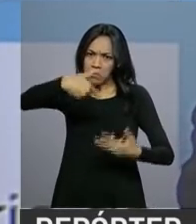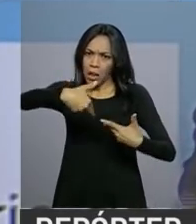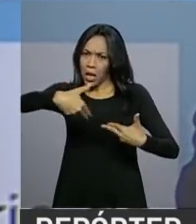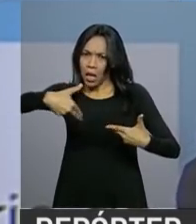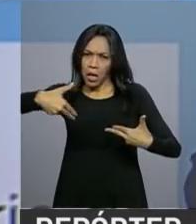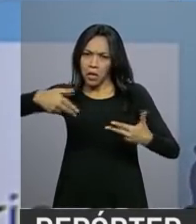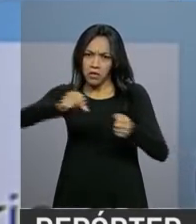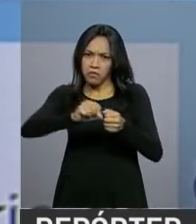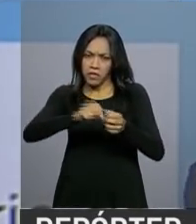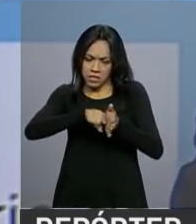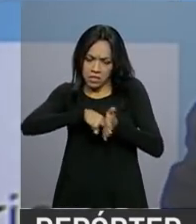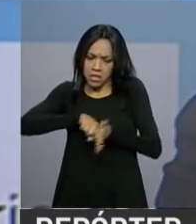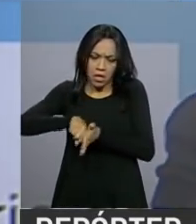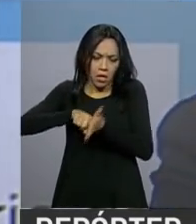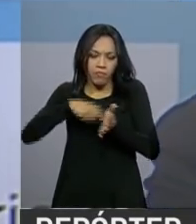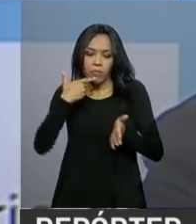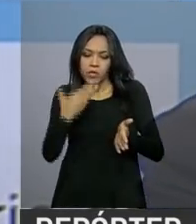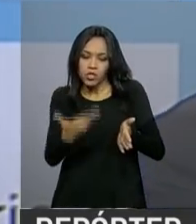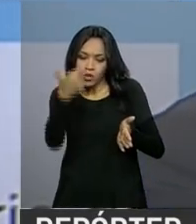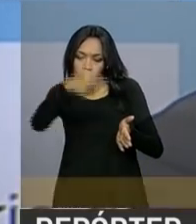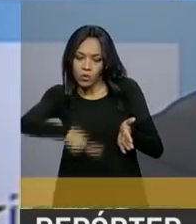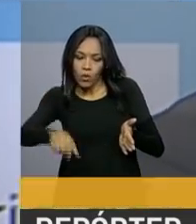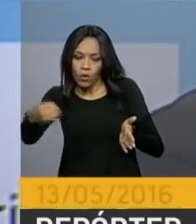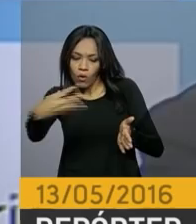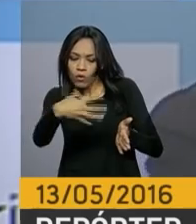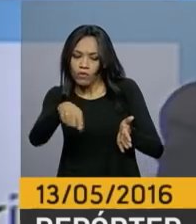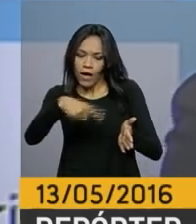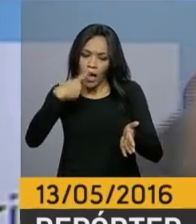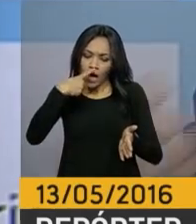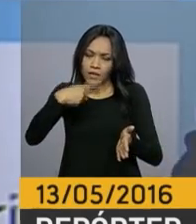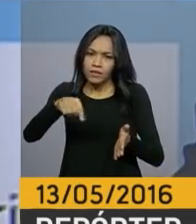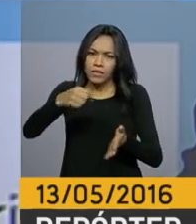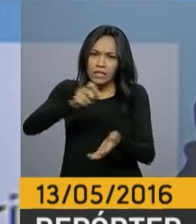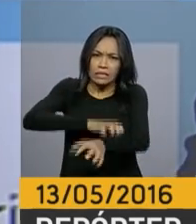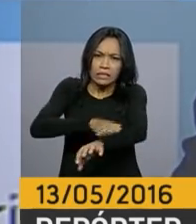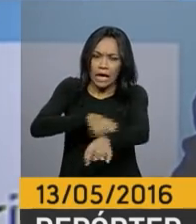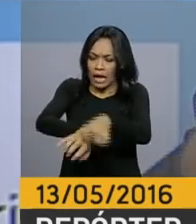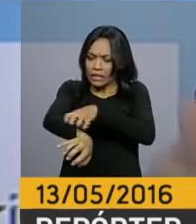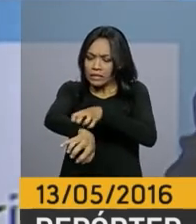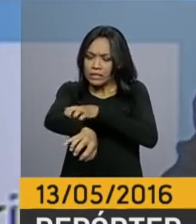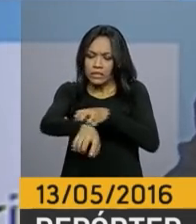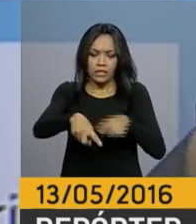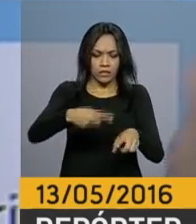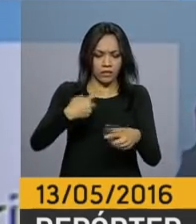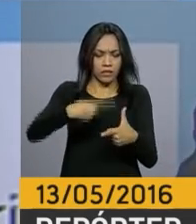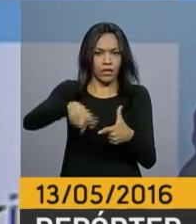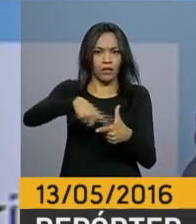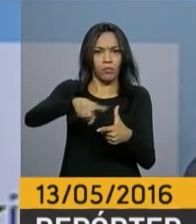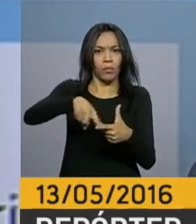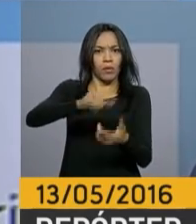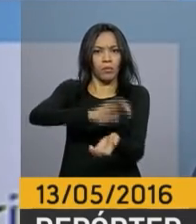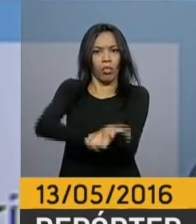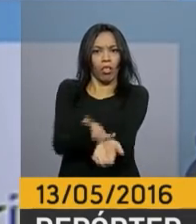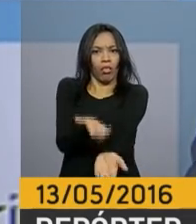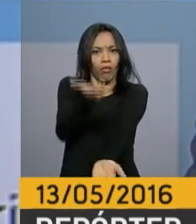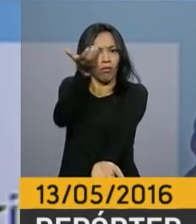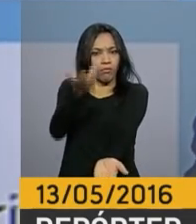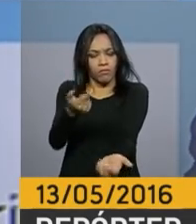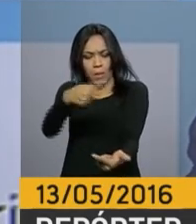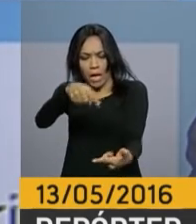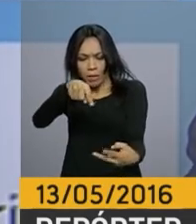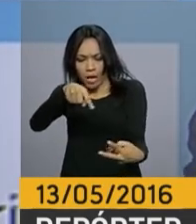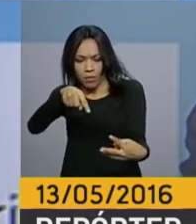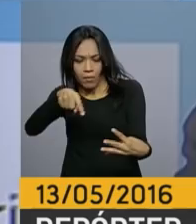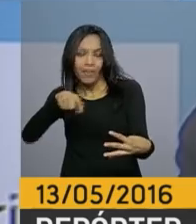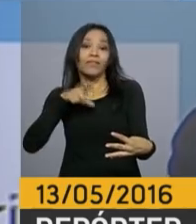vai economizar de pedir novos exames vai saber que ele é alérgico hipertenso vai saber a característica vai ter lá eh Vai facilitar o